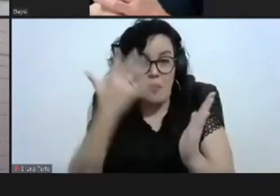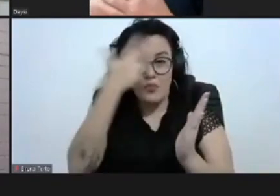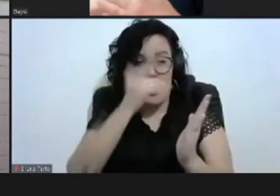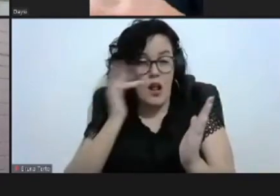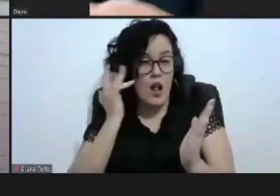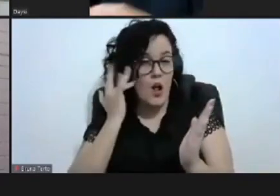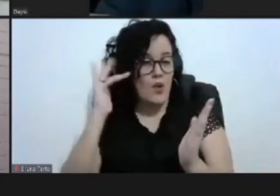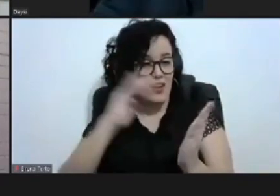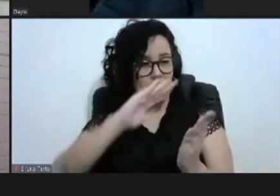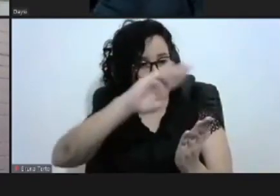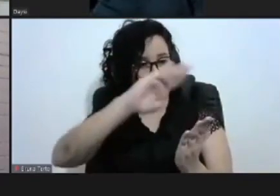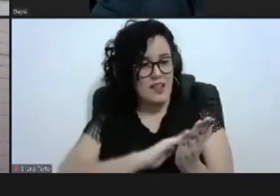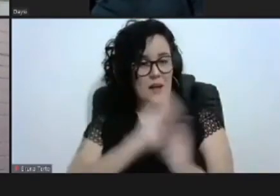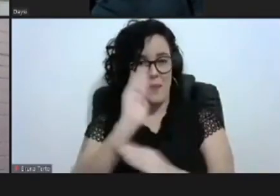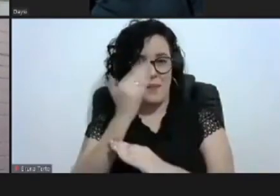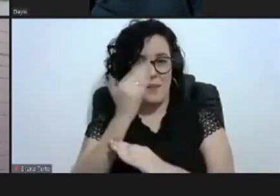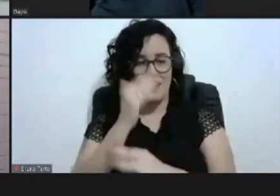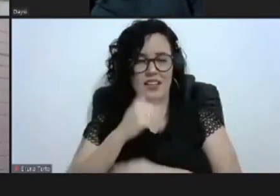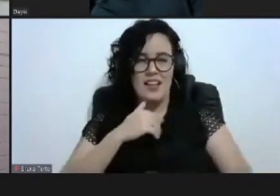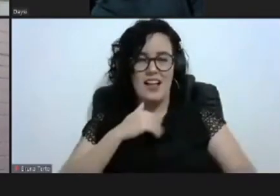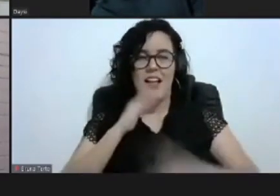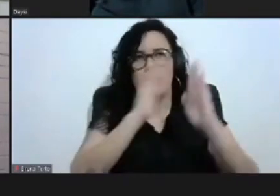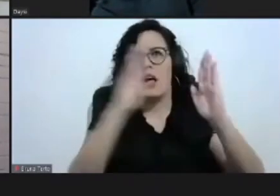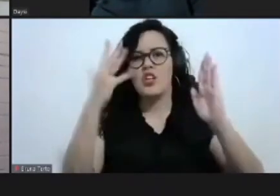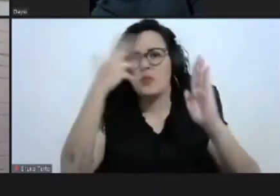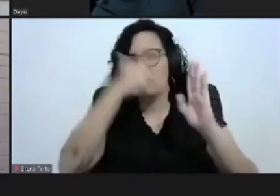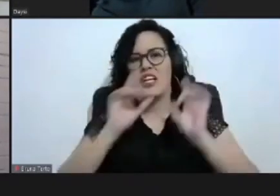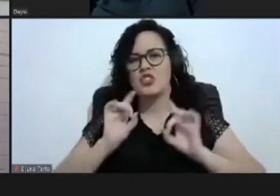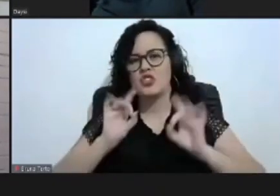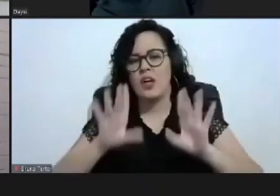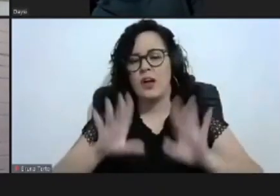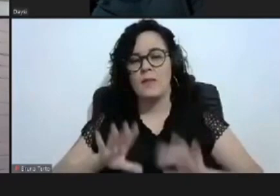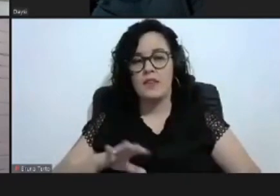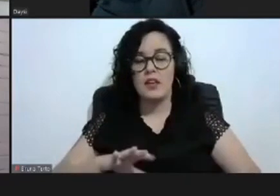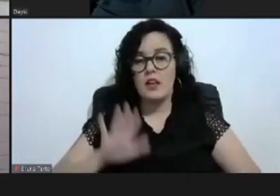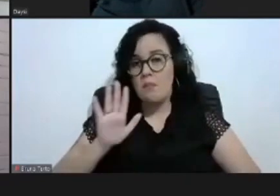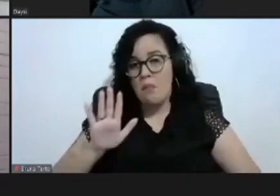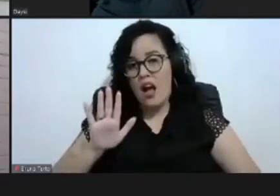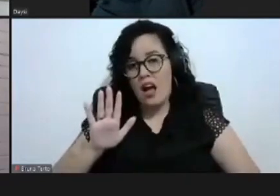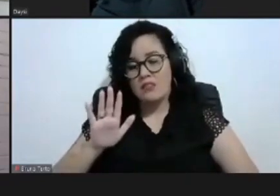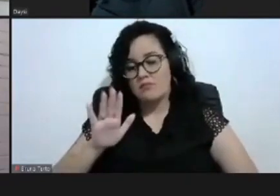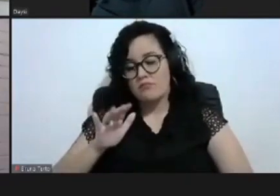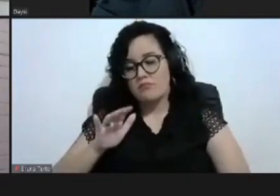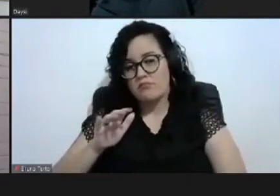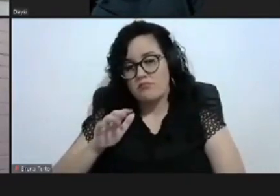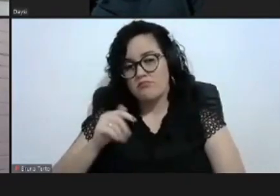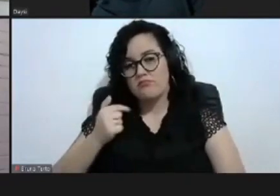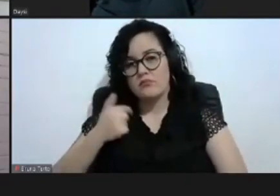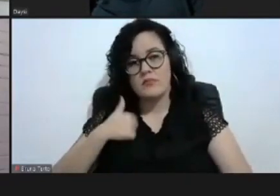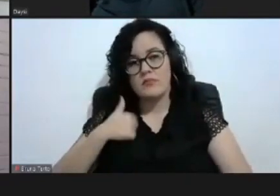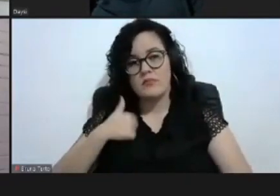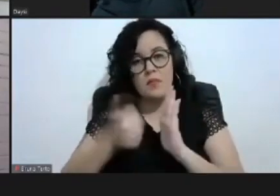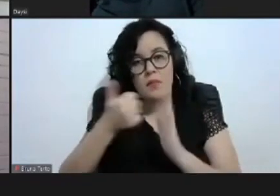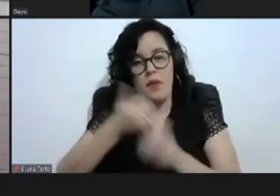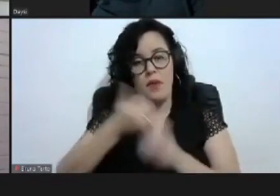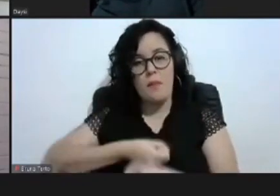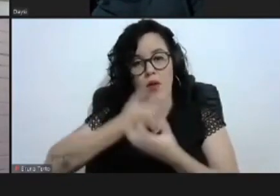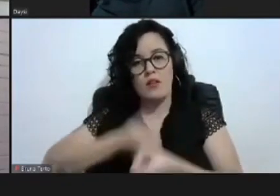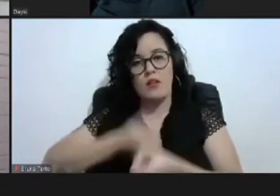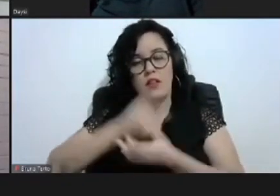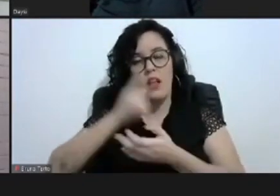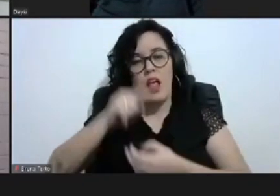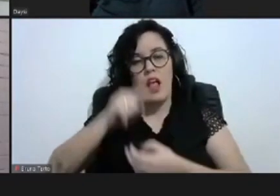assim, então era muito mais um objeto de decoração. Mas por causa desse estante, por exemplo, os primeiros poemas que eu li foram os